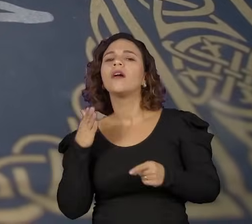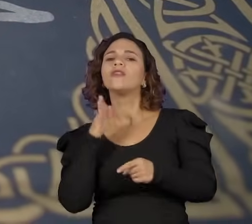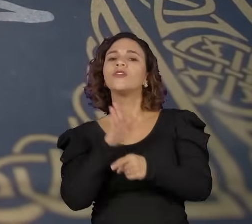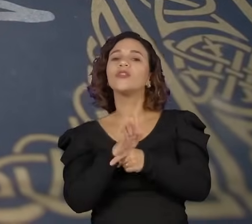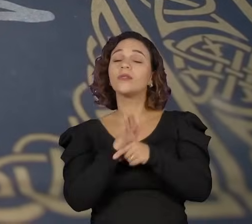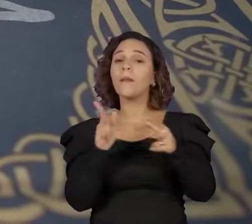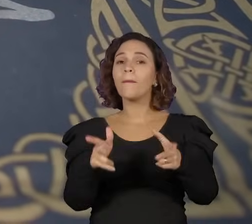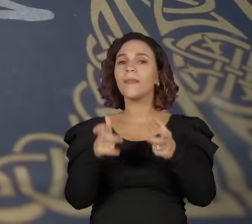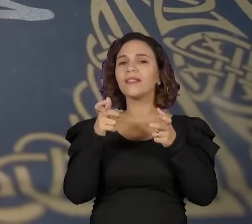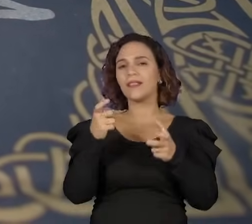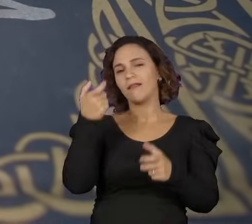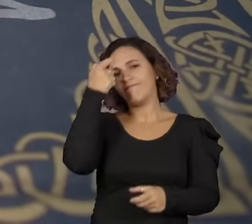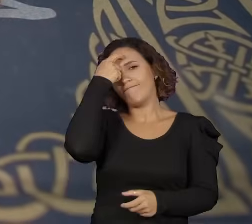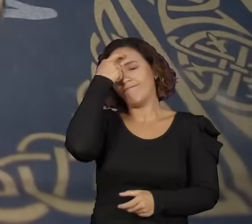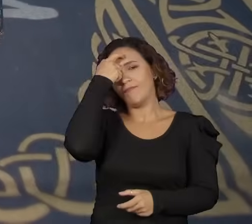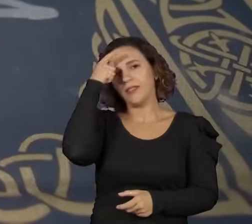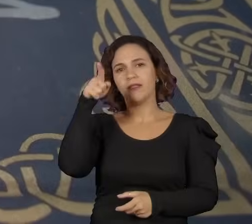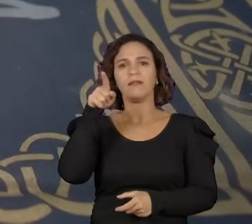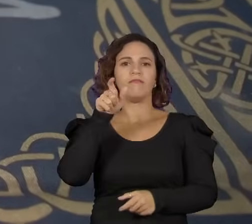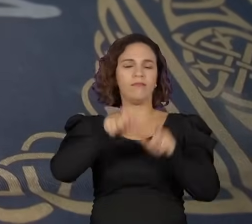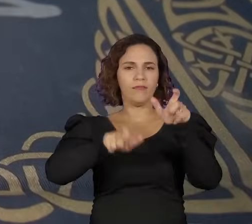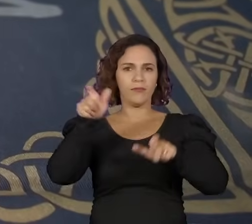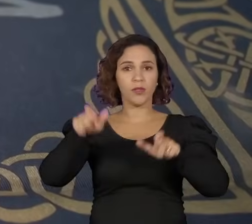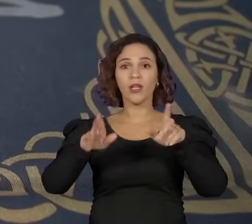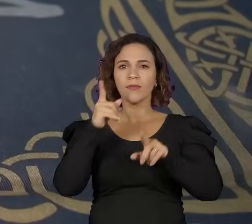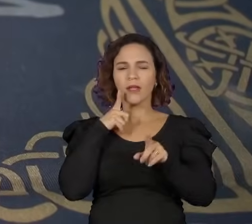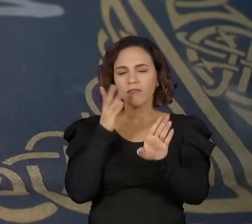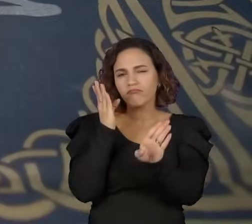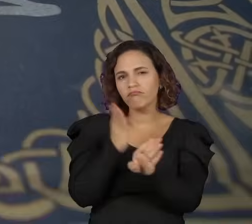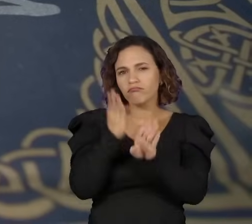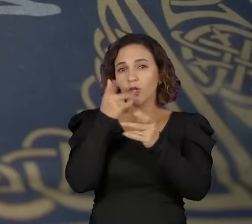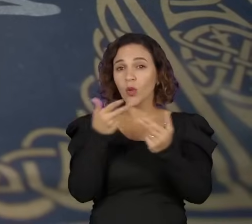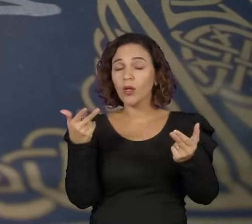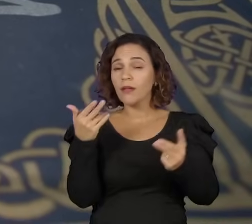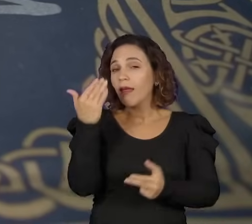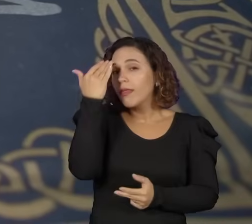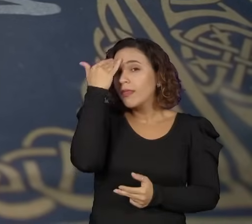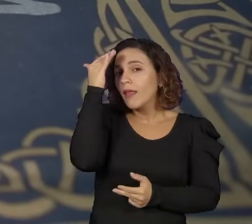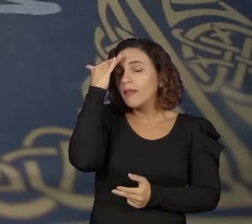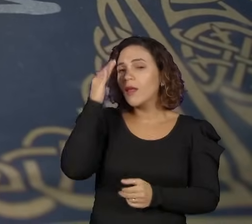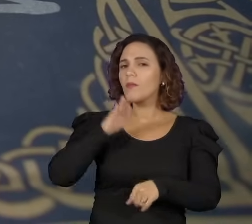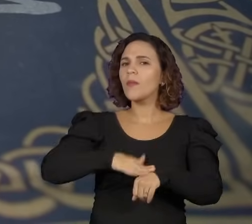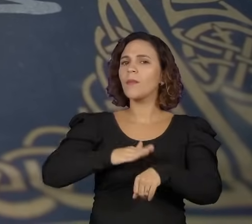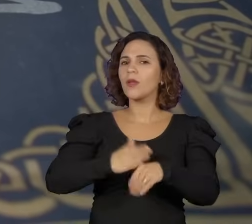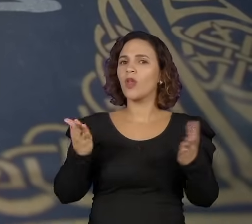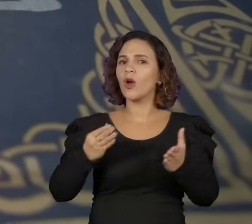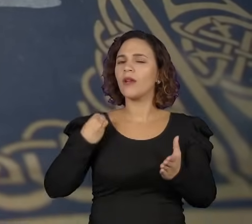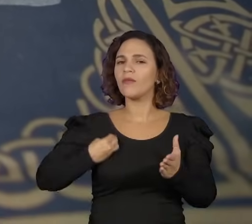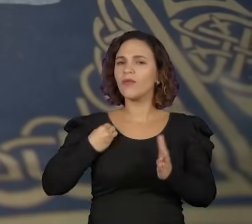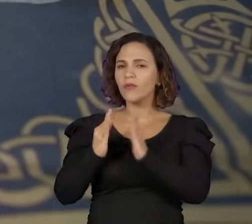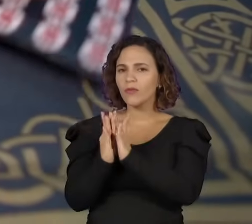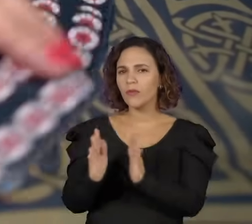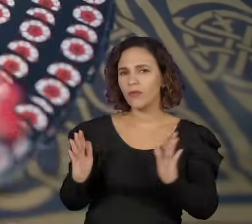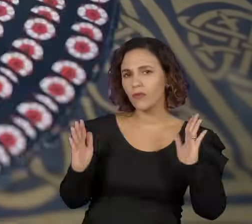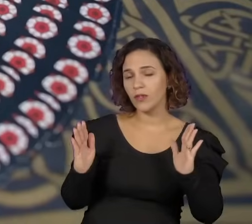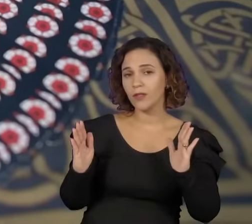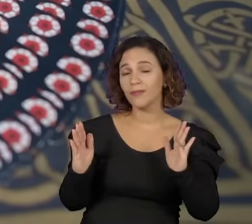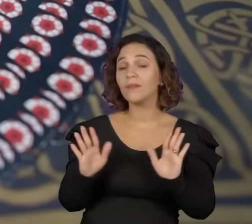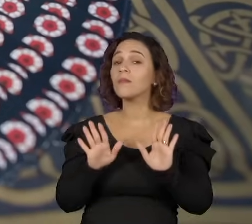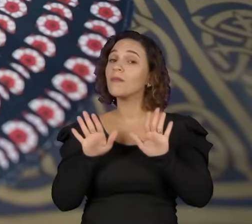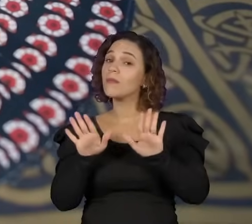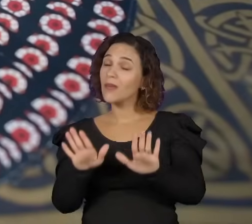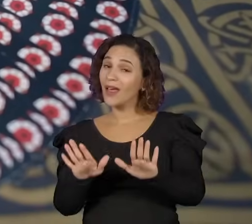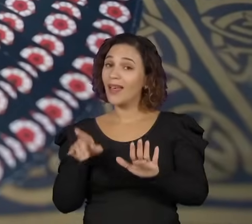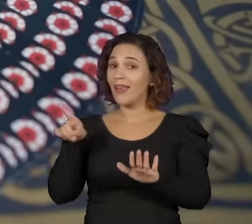da psique humana. Muitos utilizam o tarô para adivinhação, compreensão do momento atual em que você está vivenciando, porém,